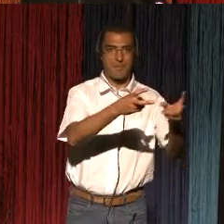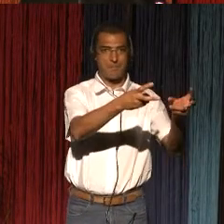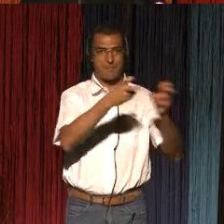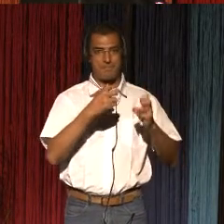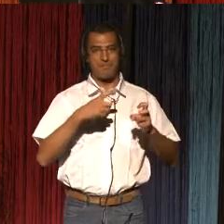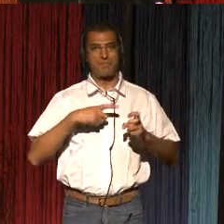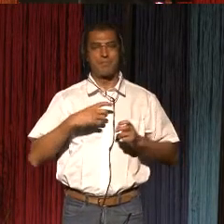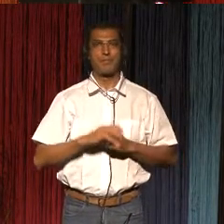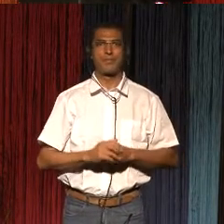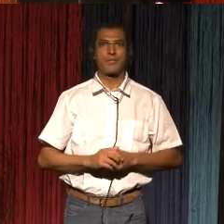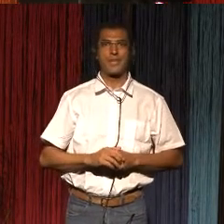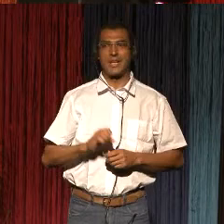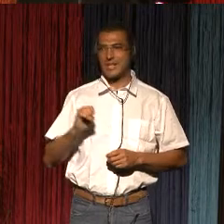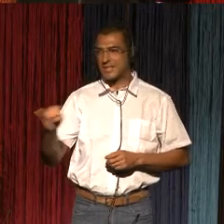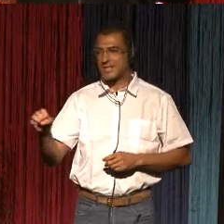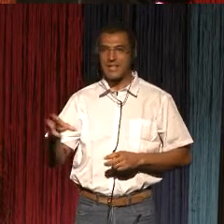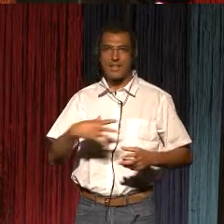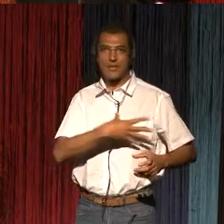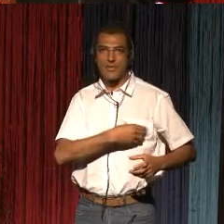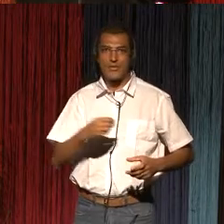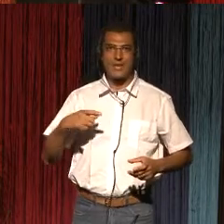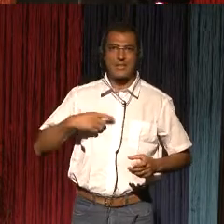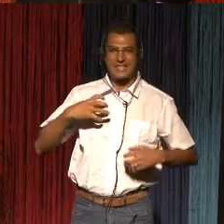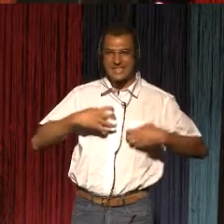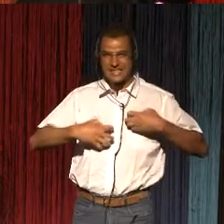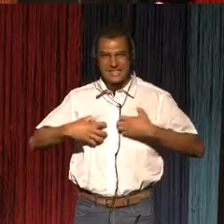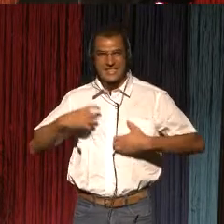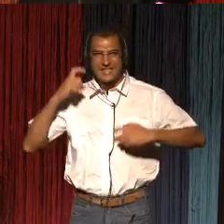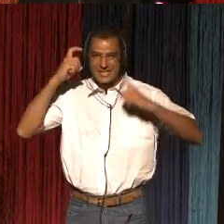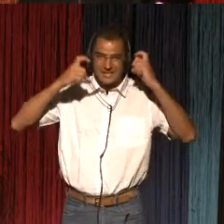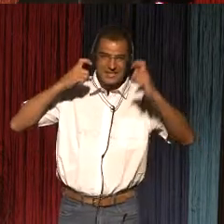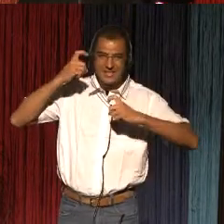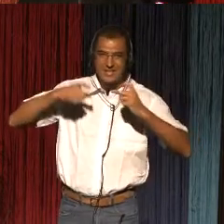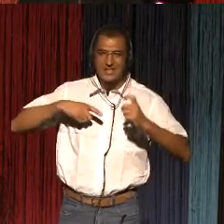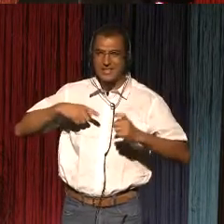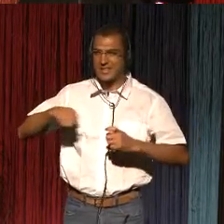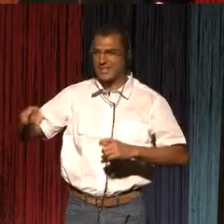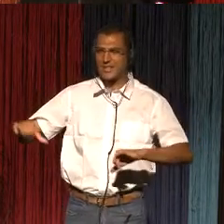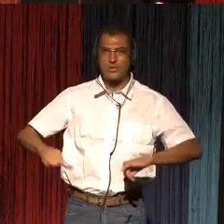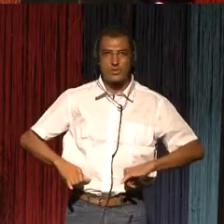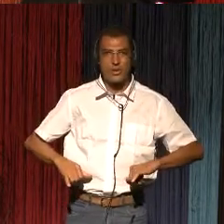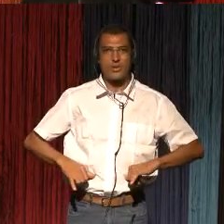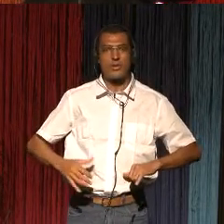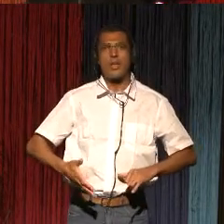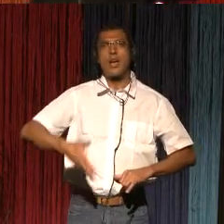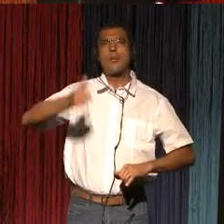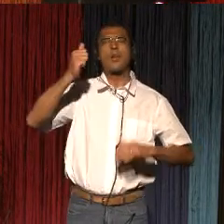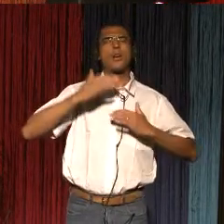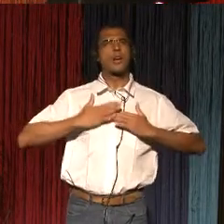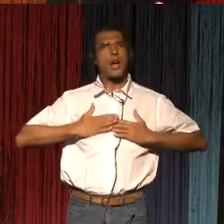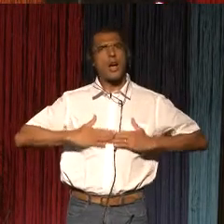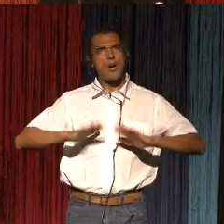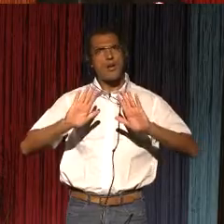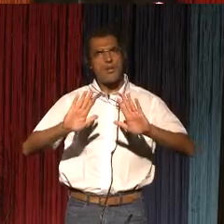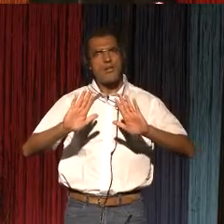estiverem estressados, as funções executivas vão sofrer e o desempenho na escola também. Então relaxa.